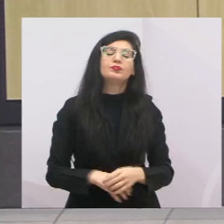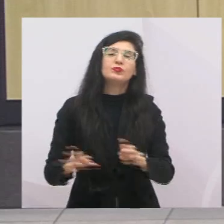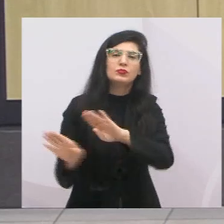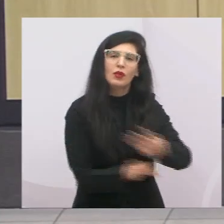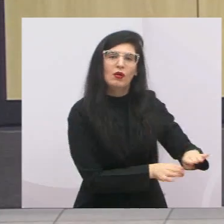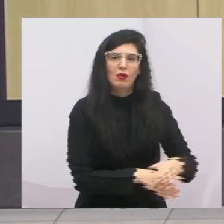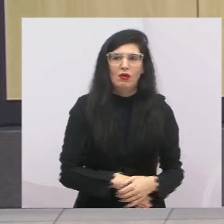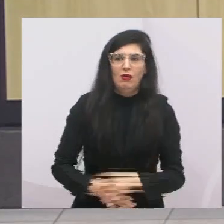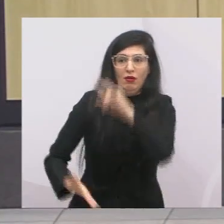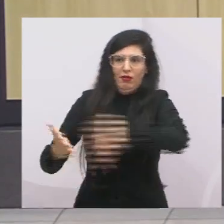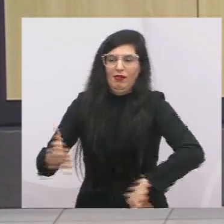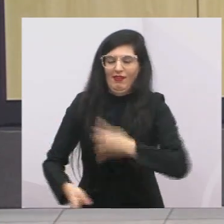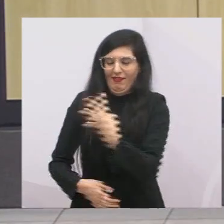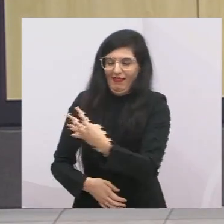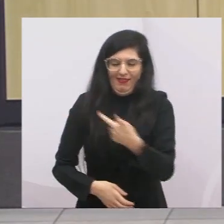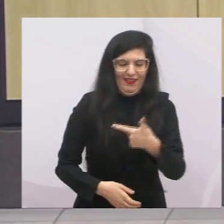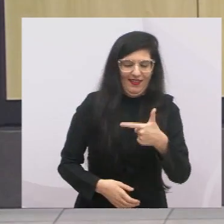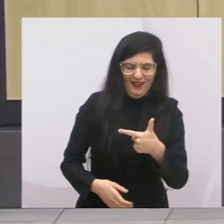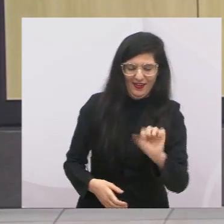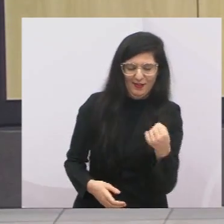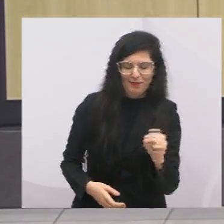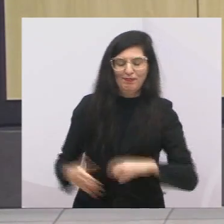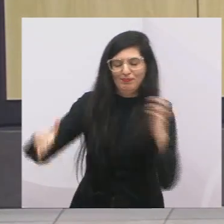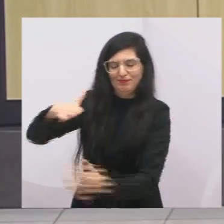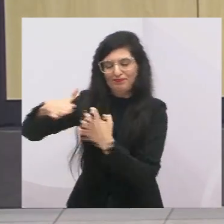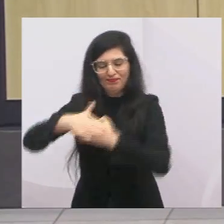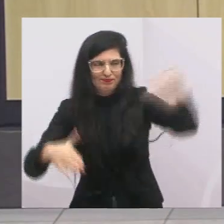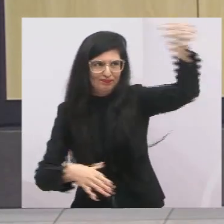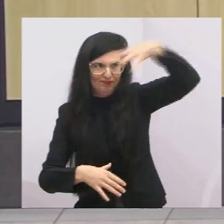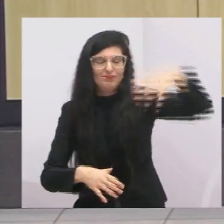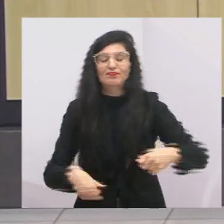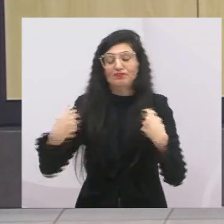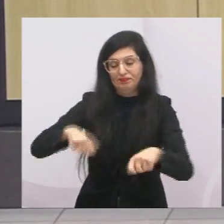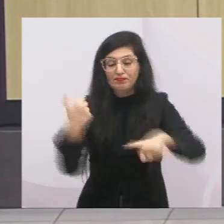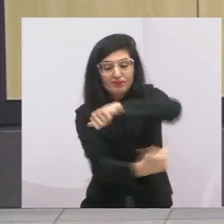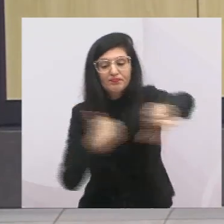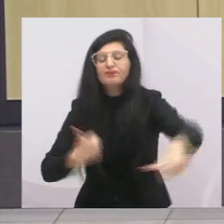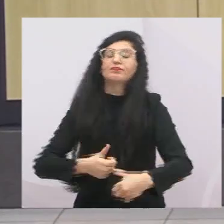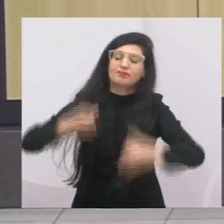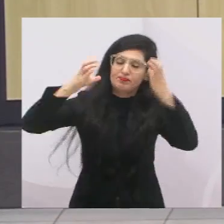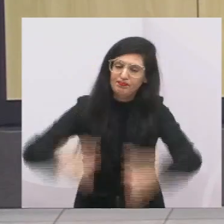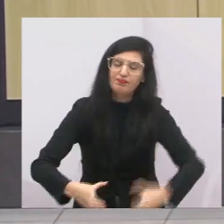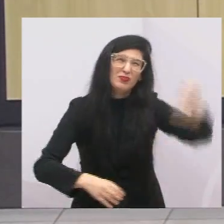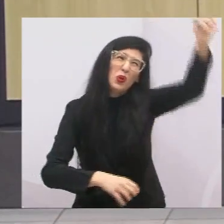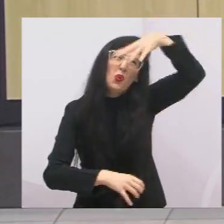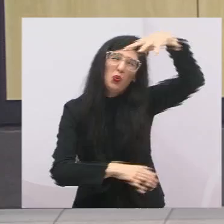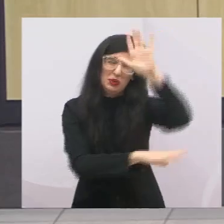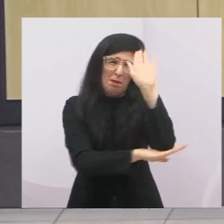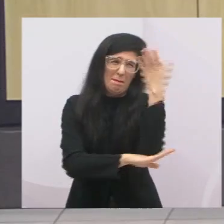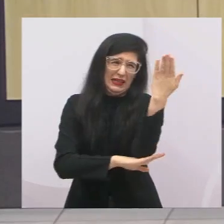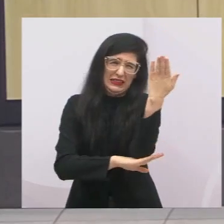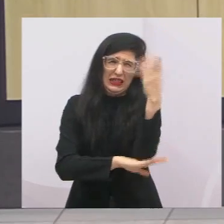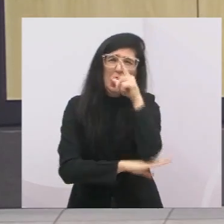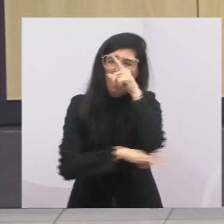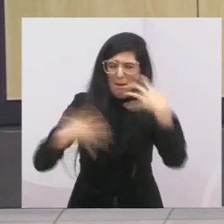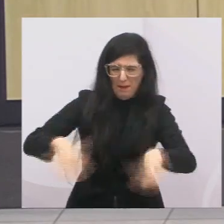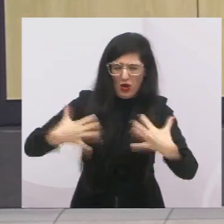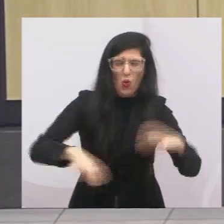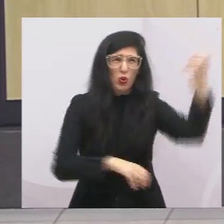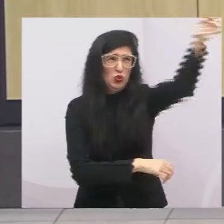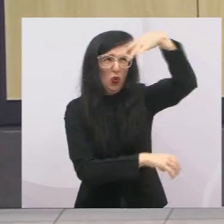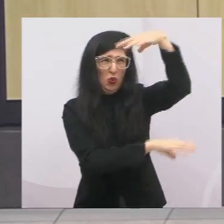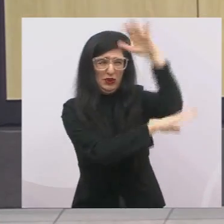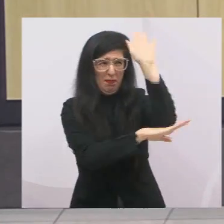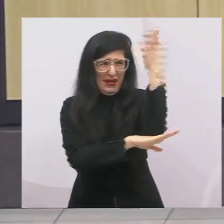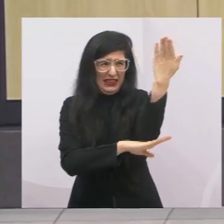Lua. Requerimento 428. A EDP solicitando substituição de postes de madeira que apresenta risco de queda na rua Graça Aranha, em frente